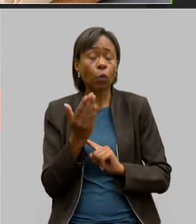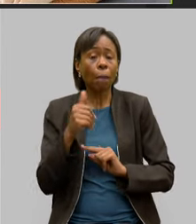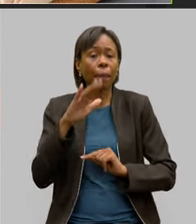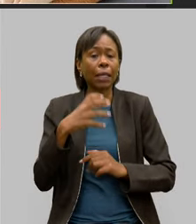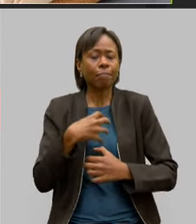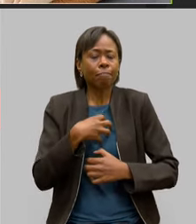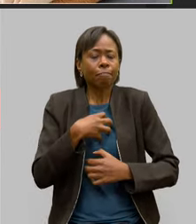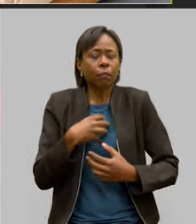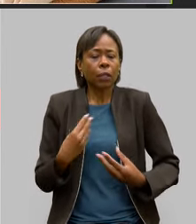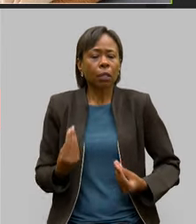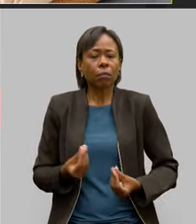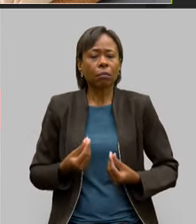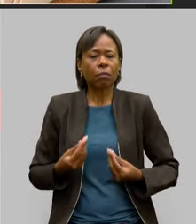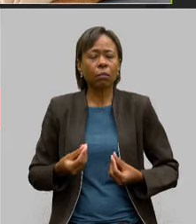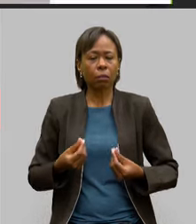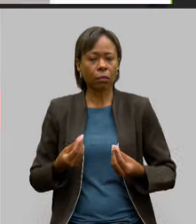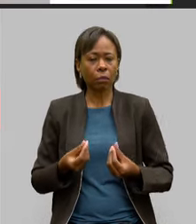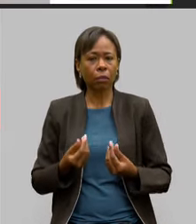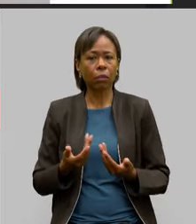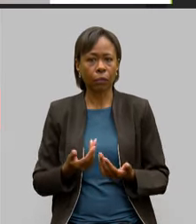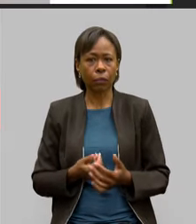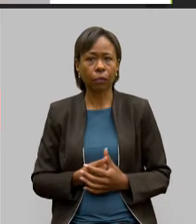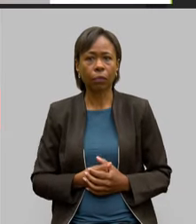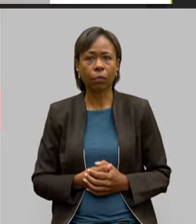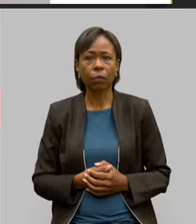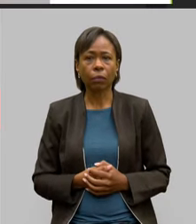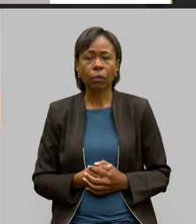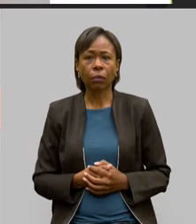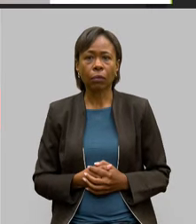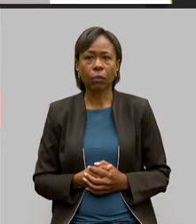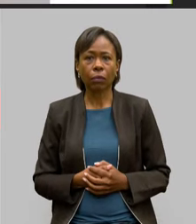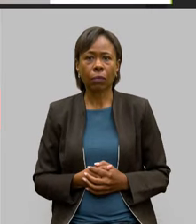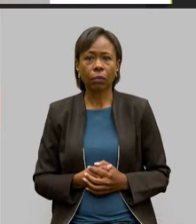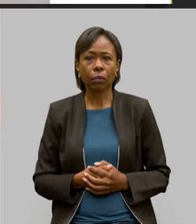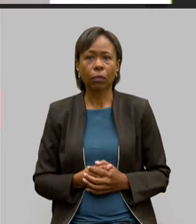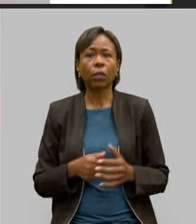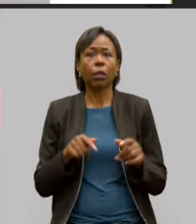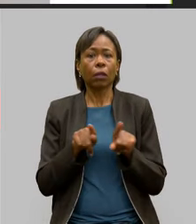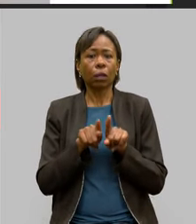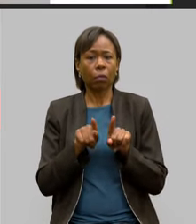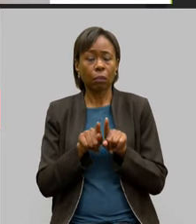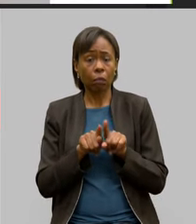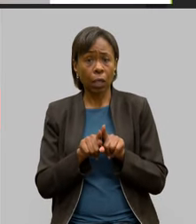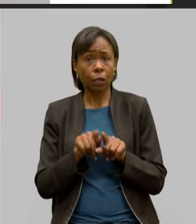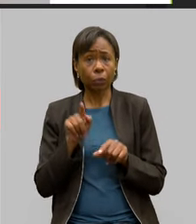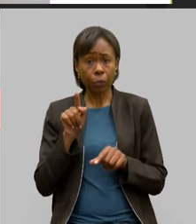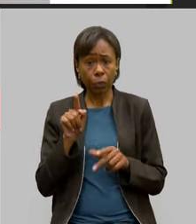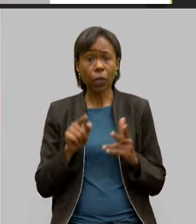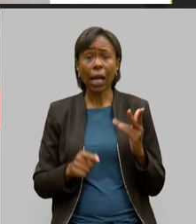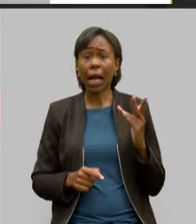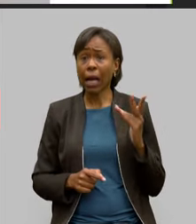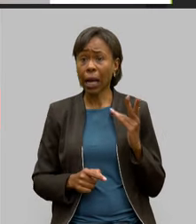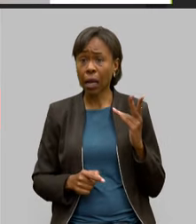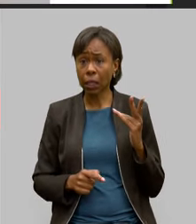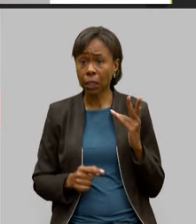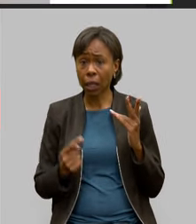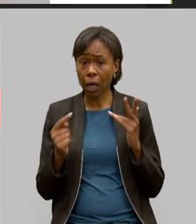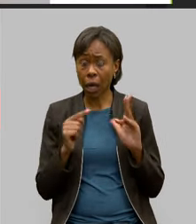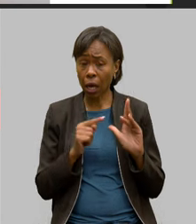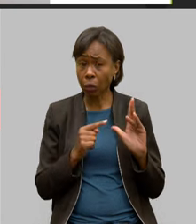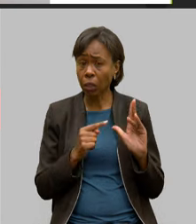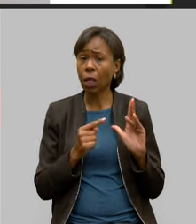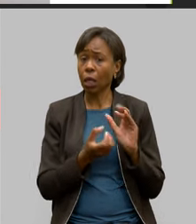sensibilidade tá bom muito bem E além disso o próprio cannabis vai produzir